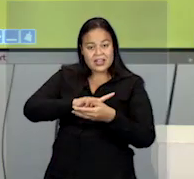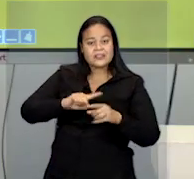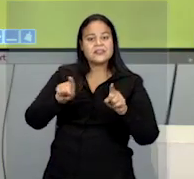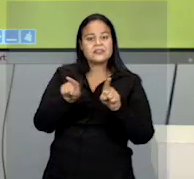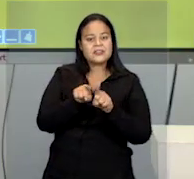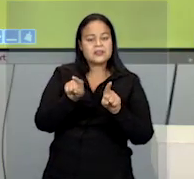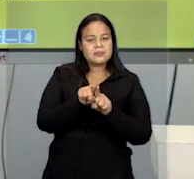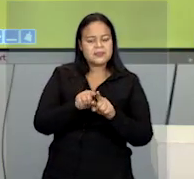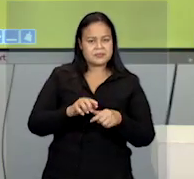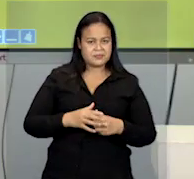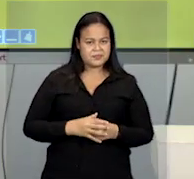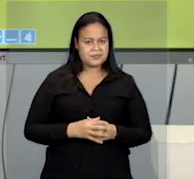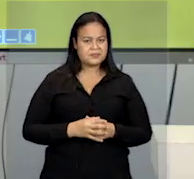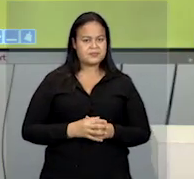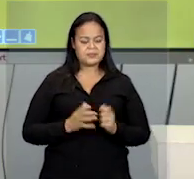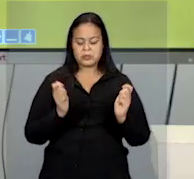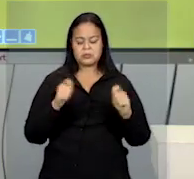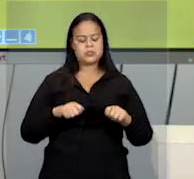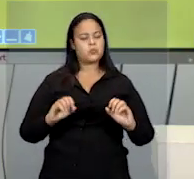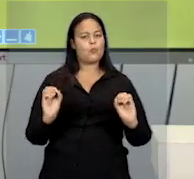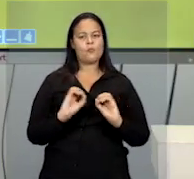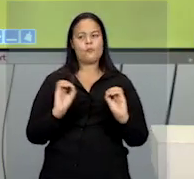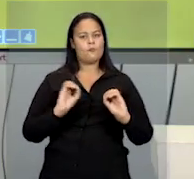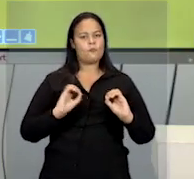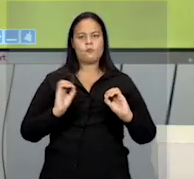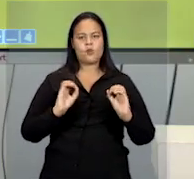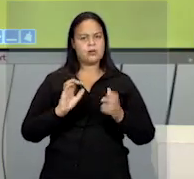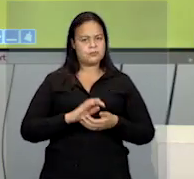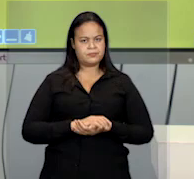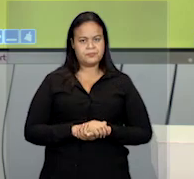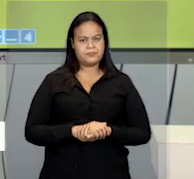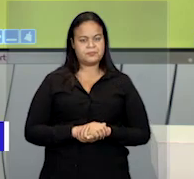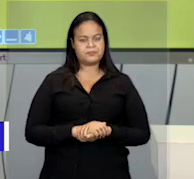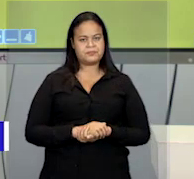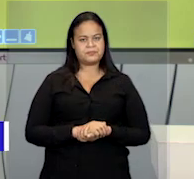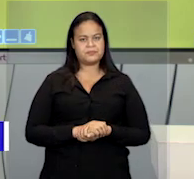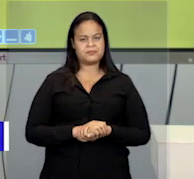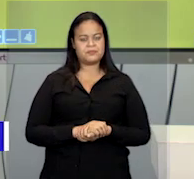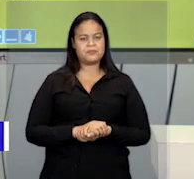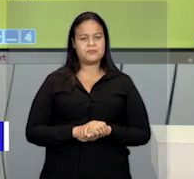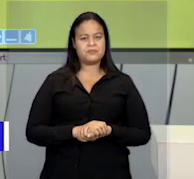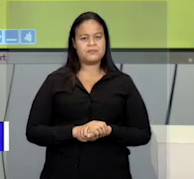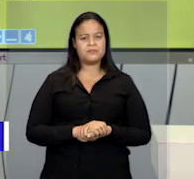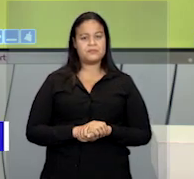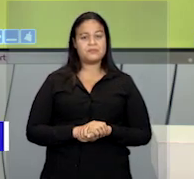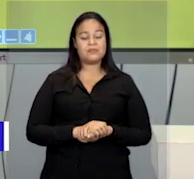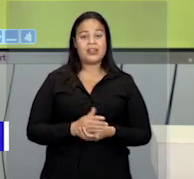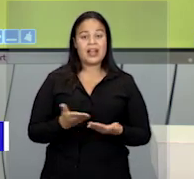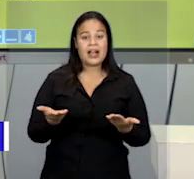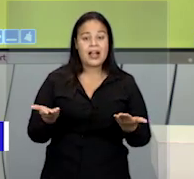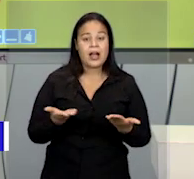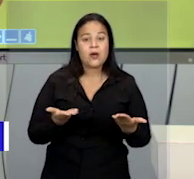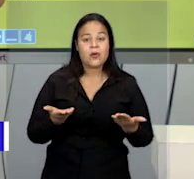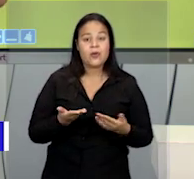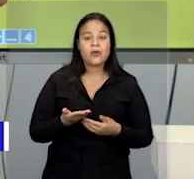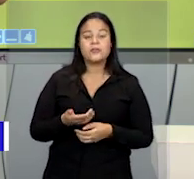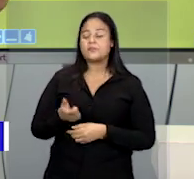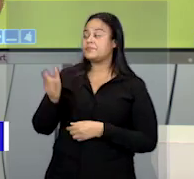Então tá ok, não preciso fazer nada com ela. Tá? Agora, esse